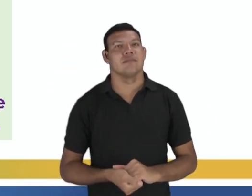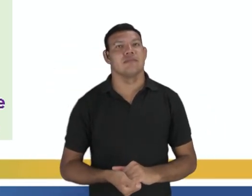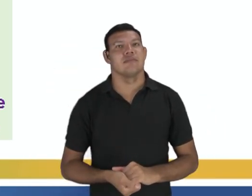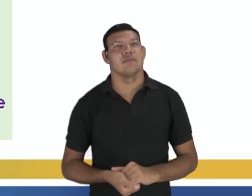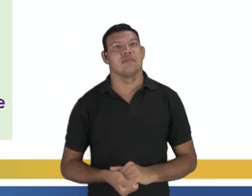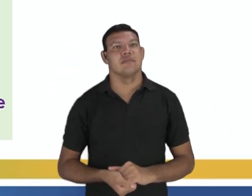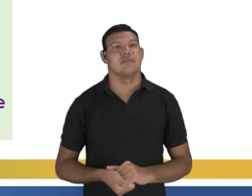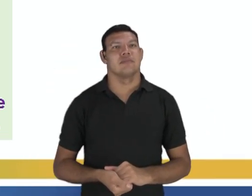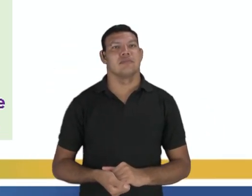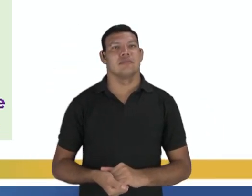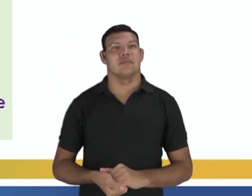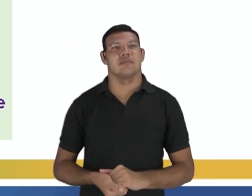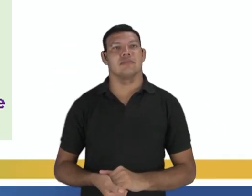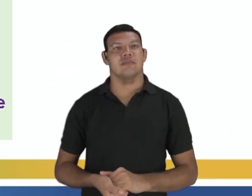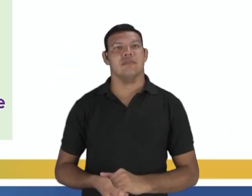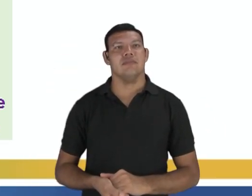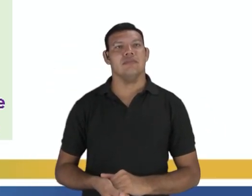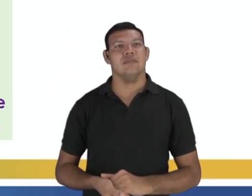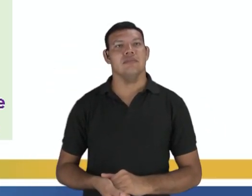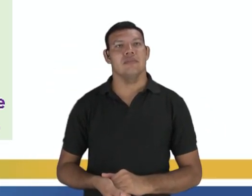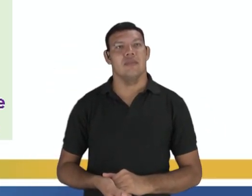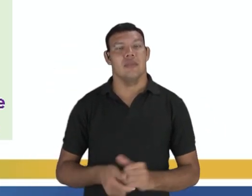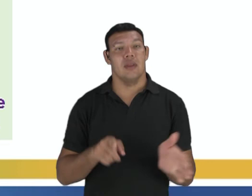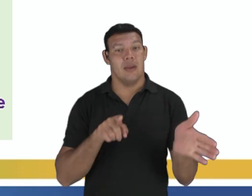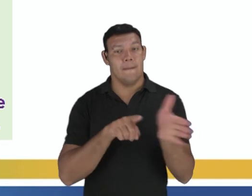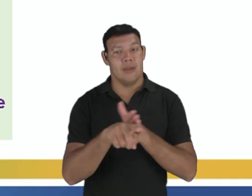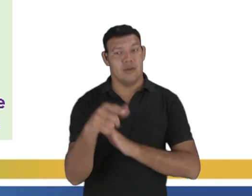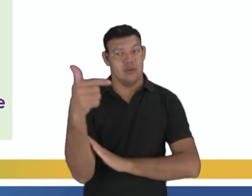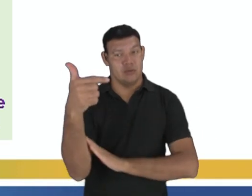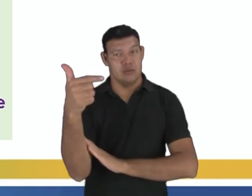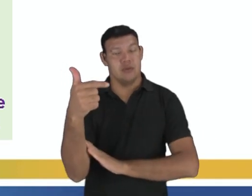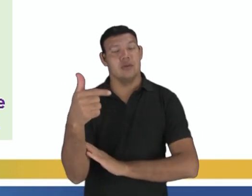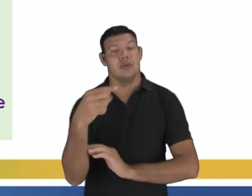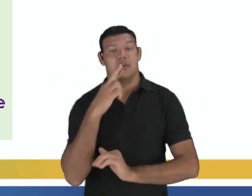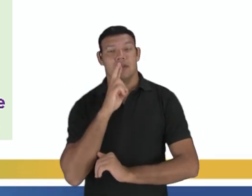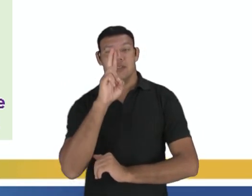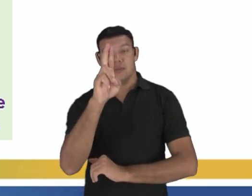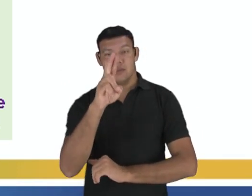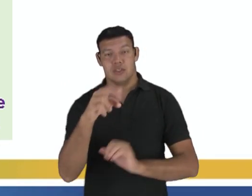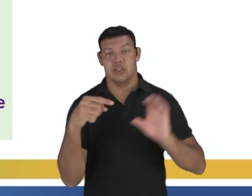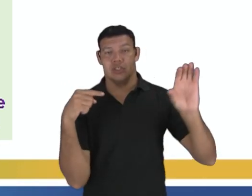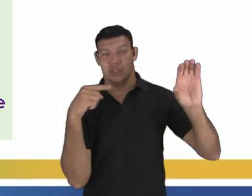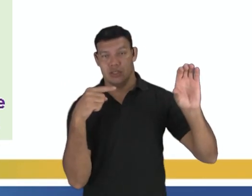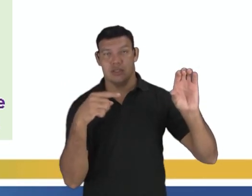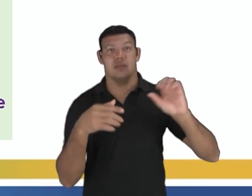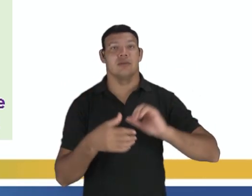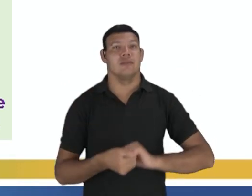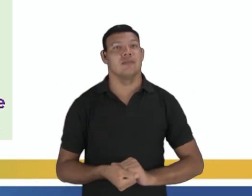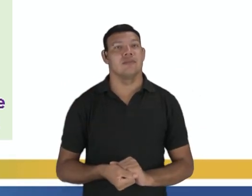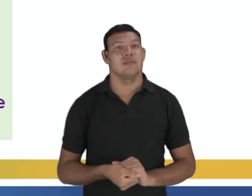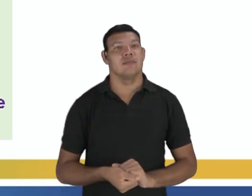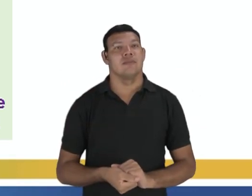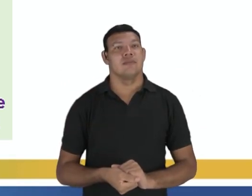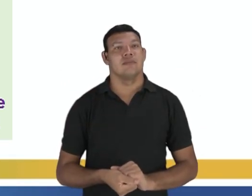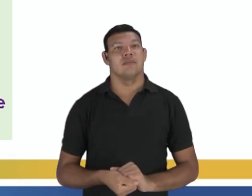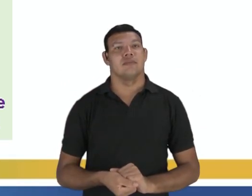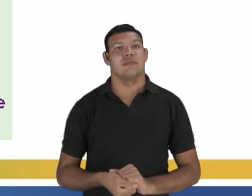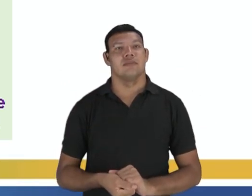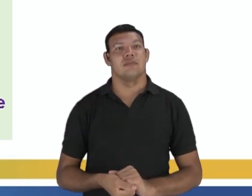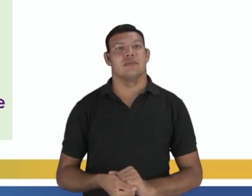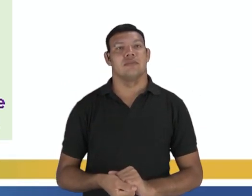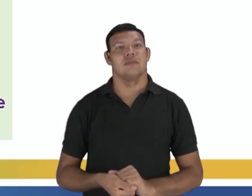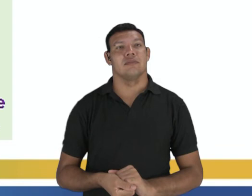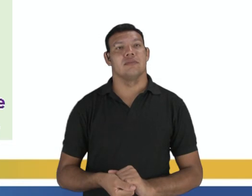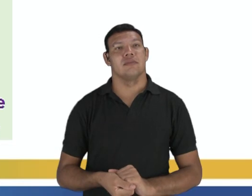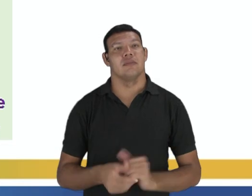vacinas estimulam a resposta imune adquirida, tá? A 2, a resposta é a letra C, né? As vacinas